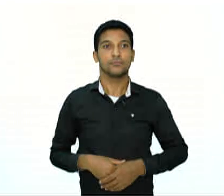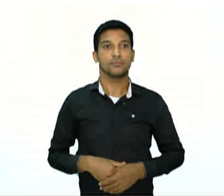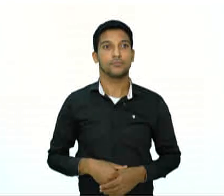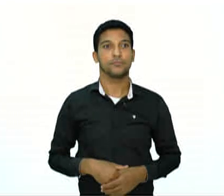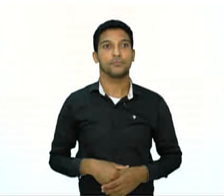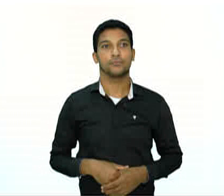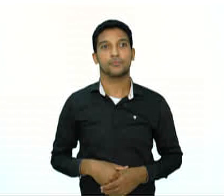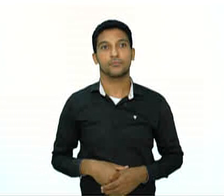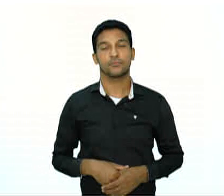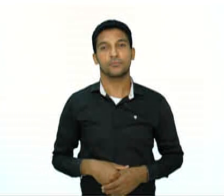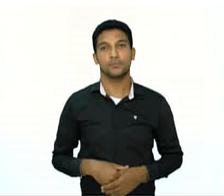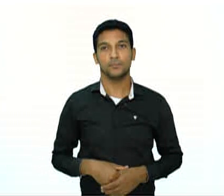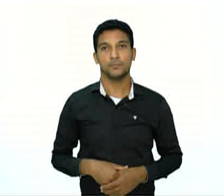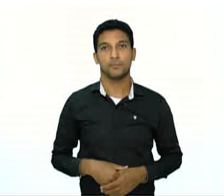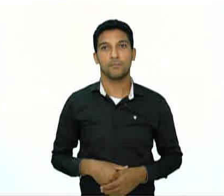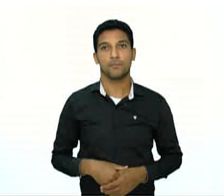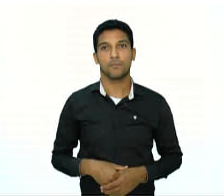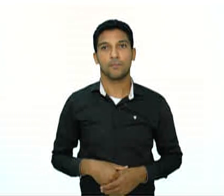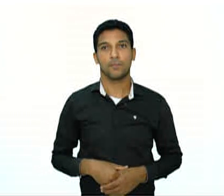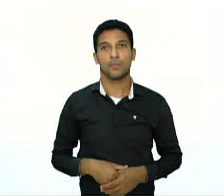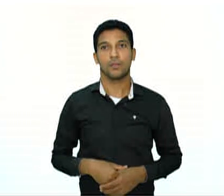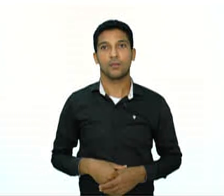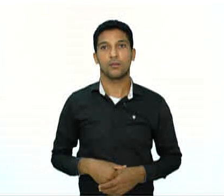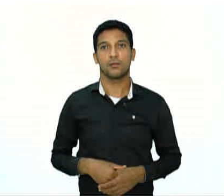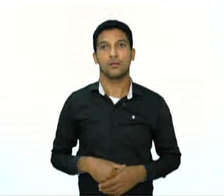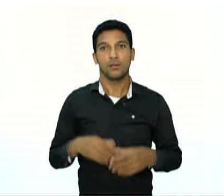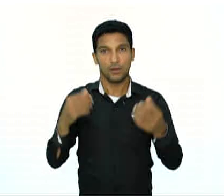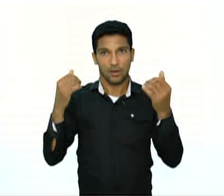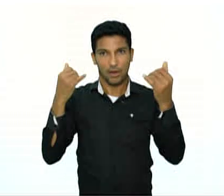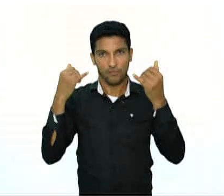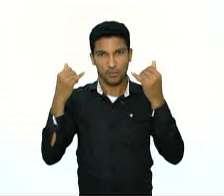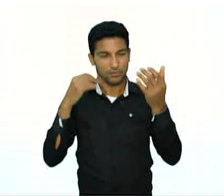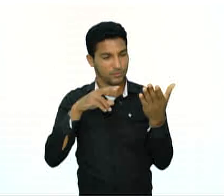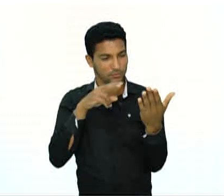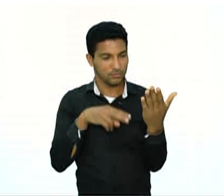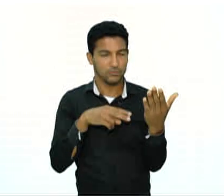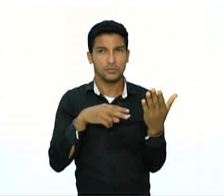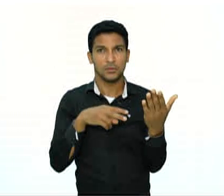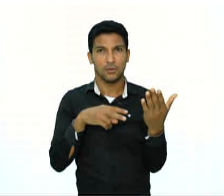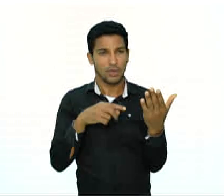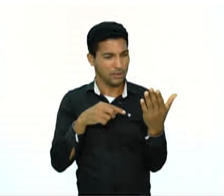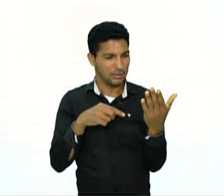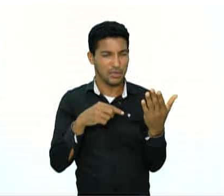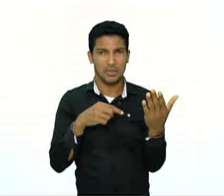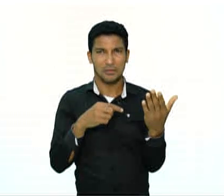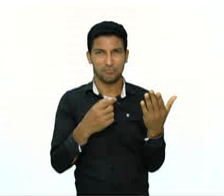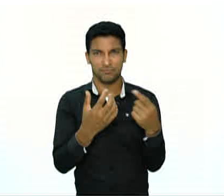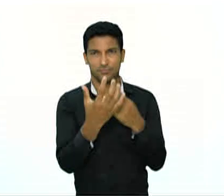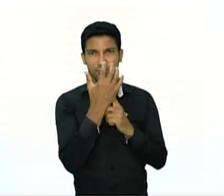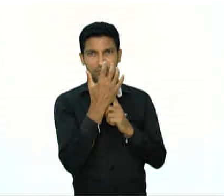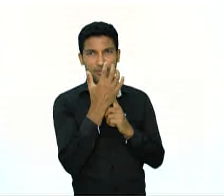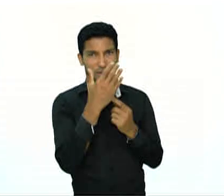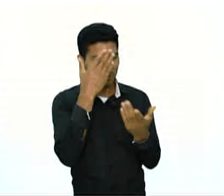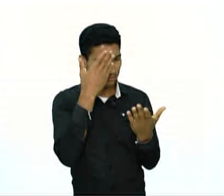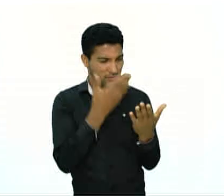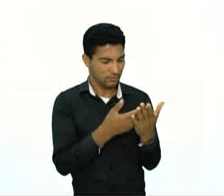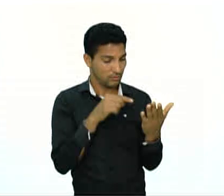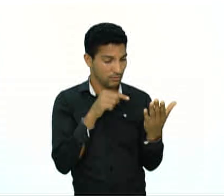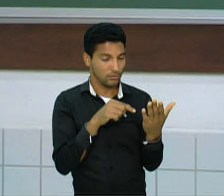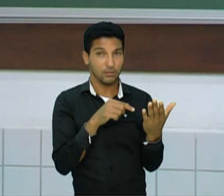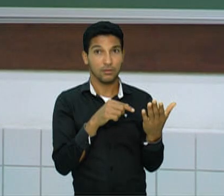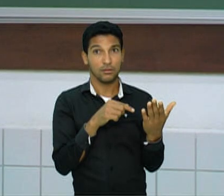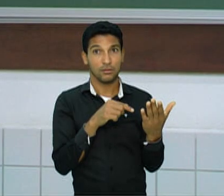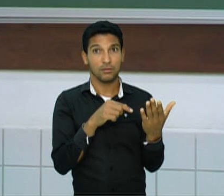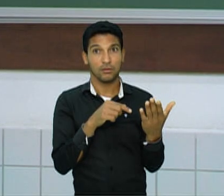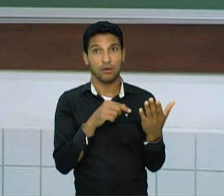pedindo que você acredite nela ou, por outro lado, está mostrando por que acreditar. A notícia está